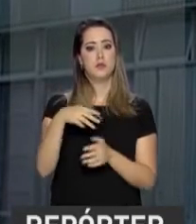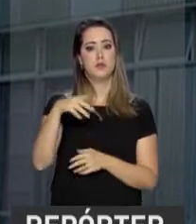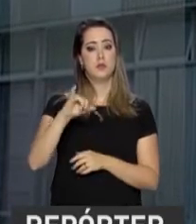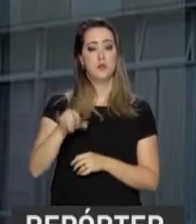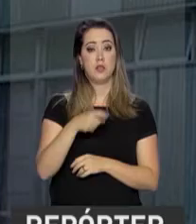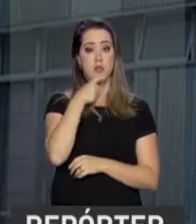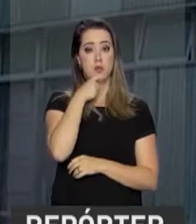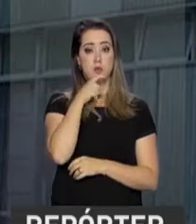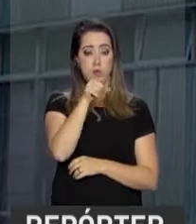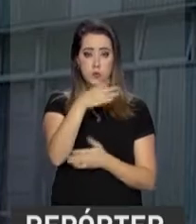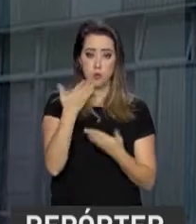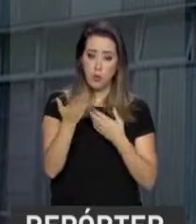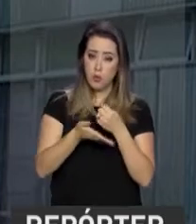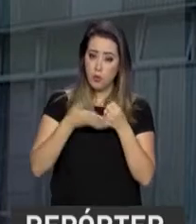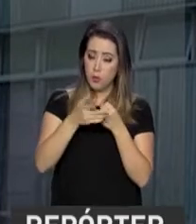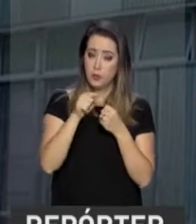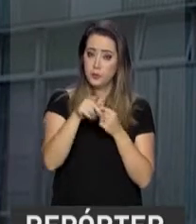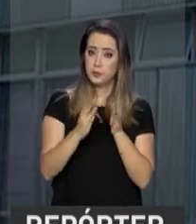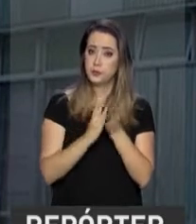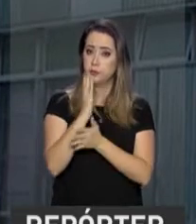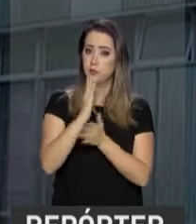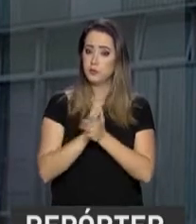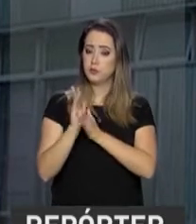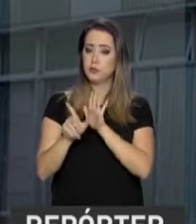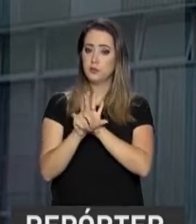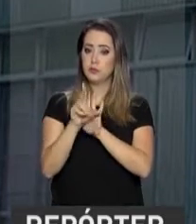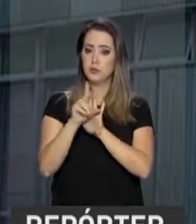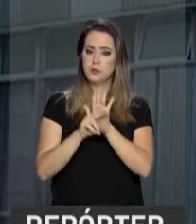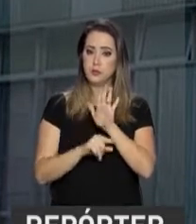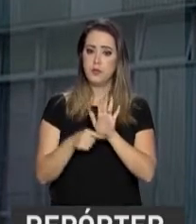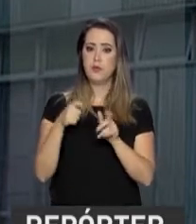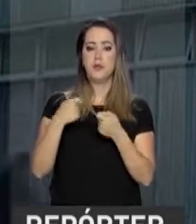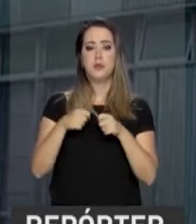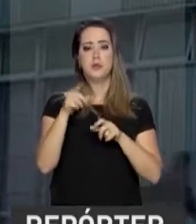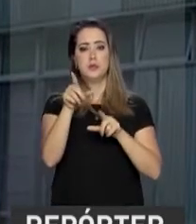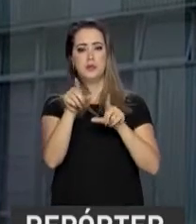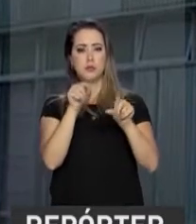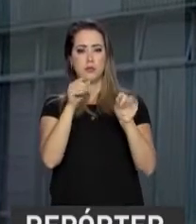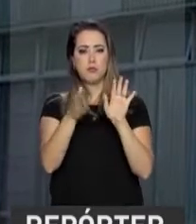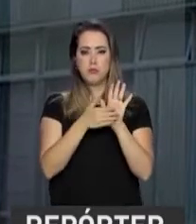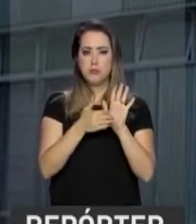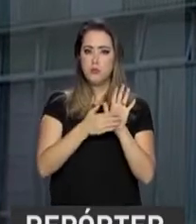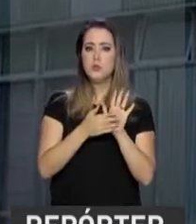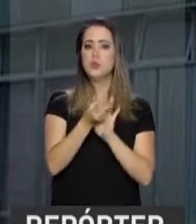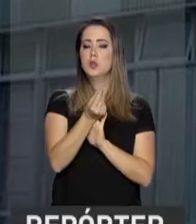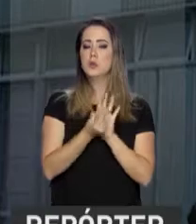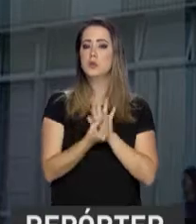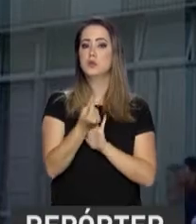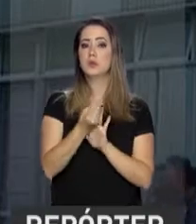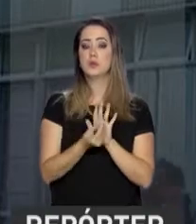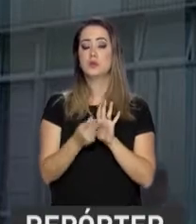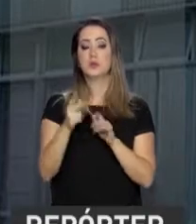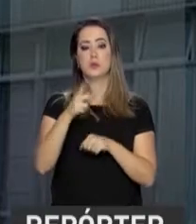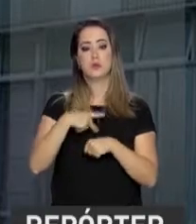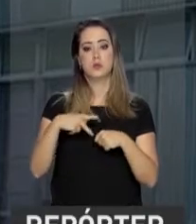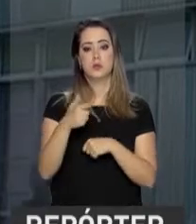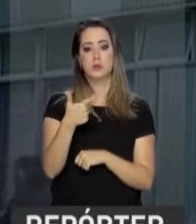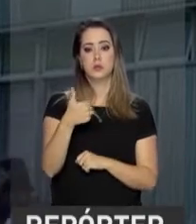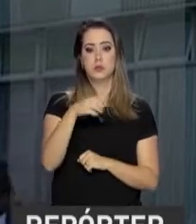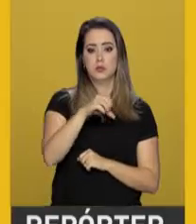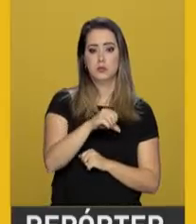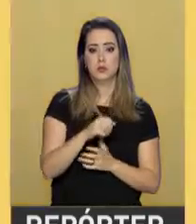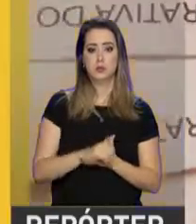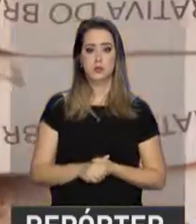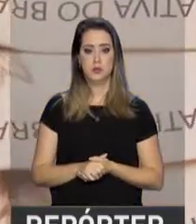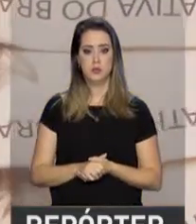julho é com base no texto aprovado que o governo vai definir a proposta de orçamento do país para 2019